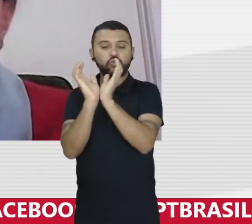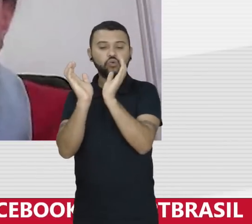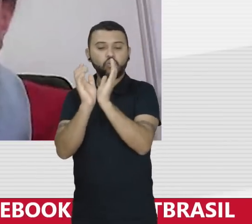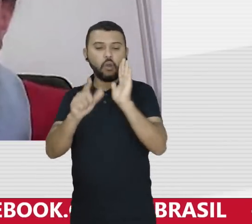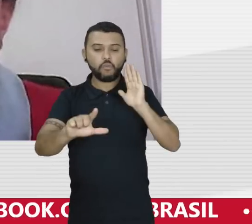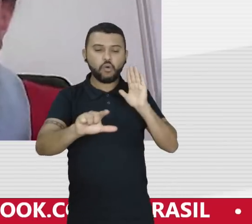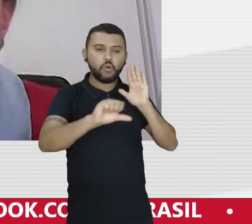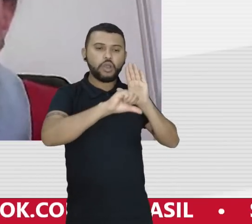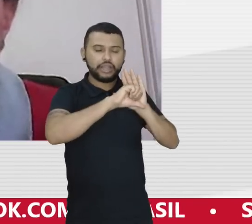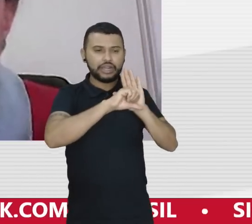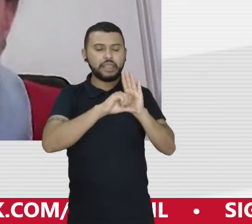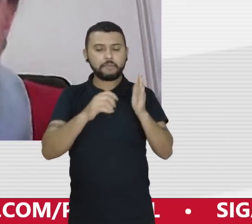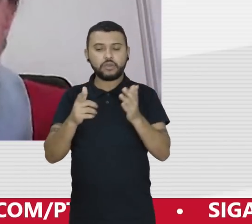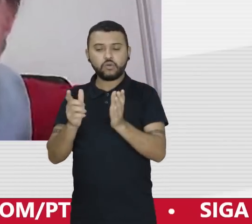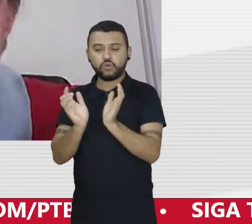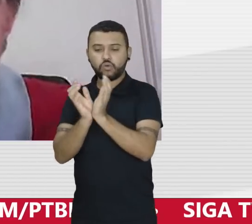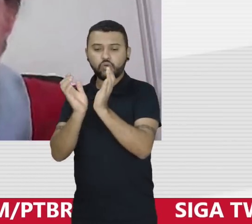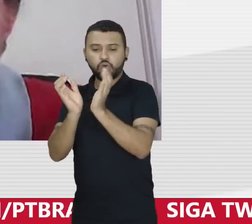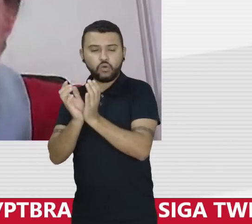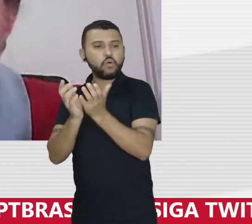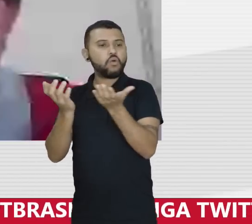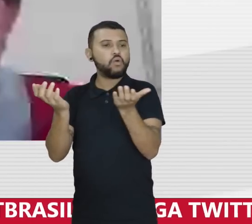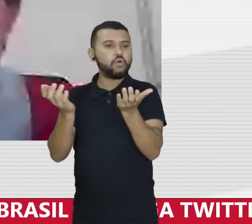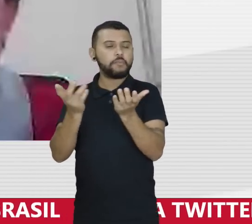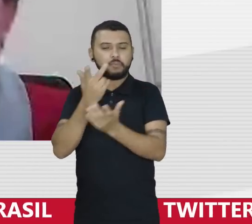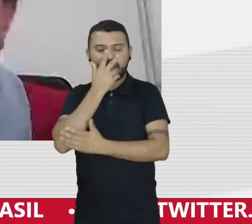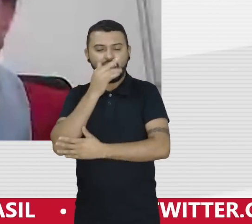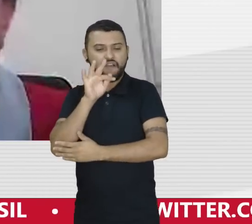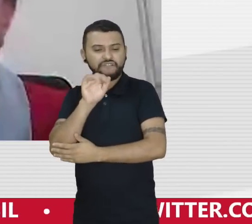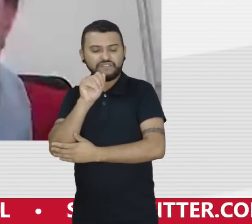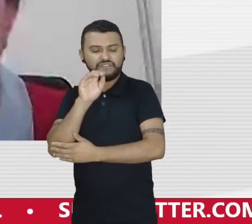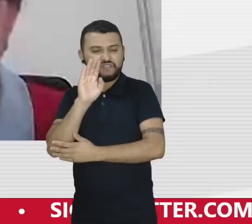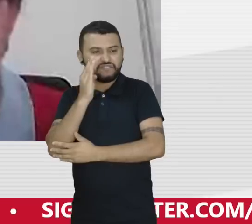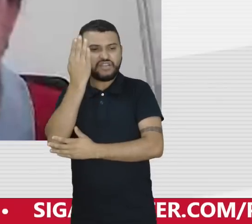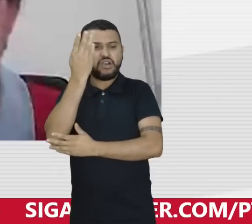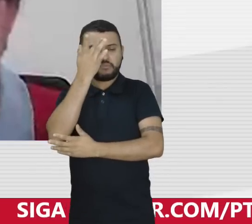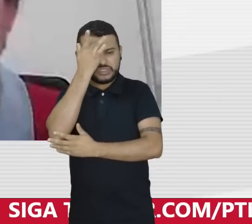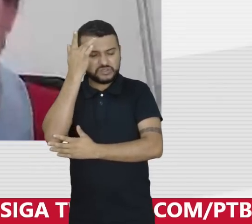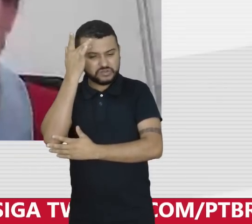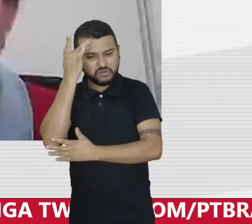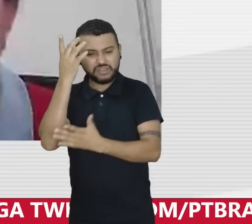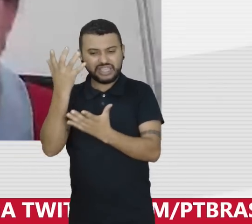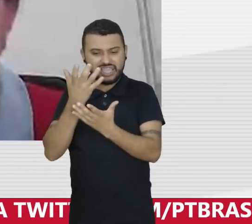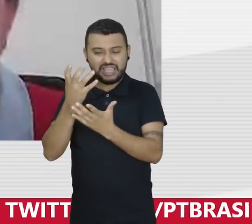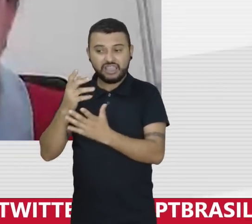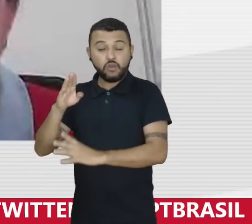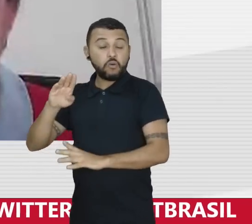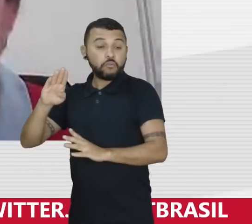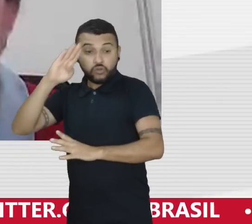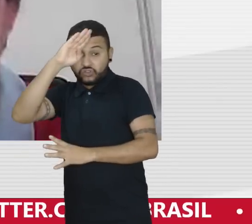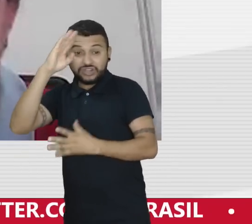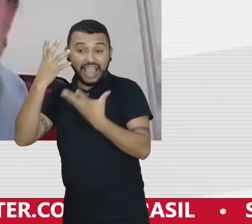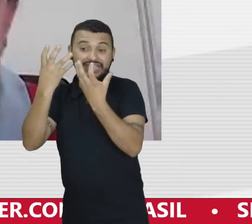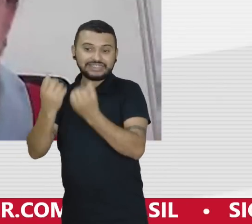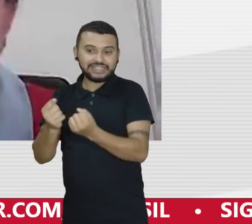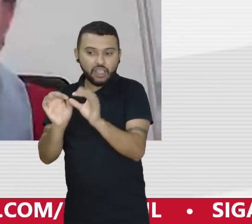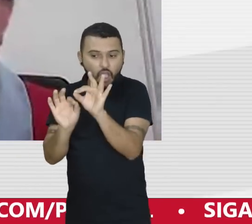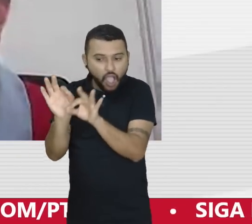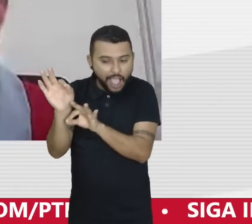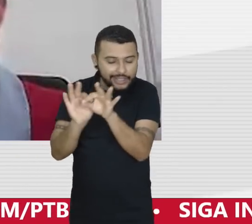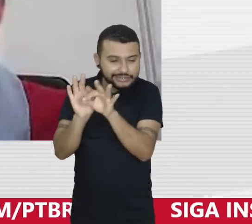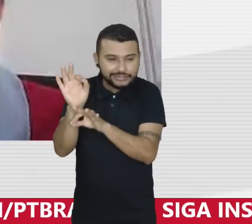uma horda de fascistas que estão arregimentados pelo presidente da República e